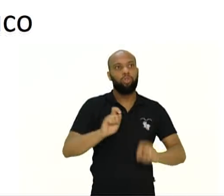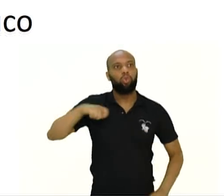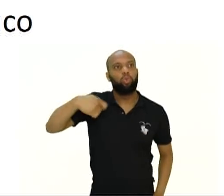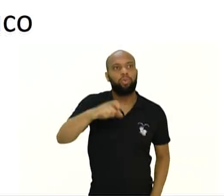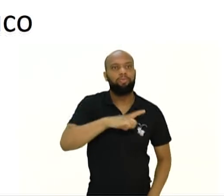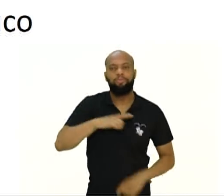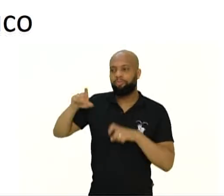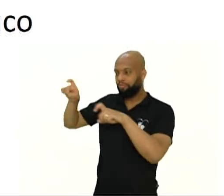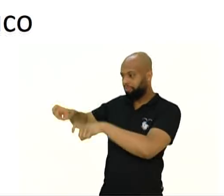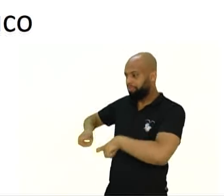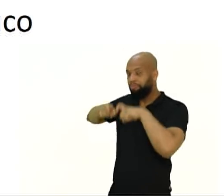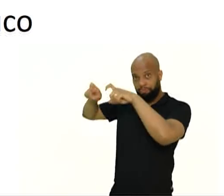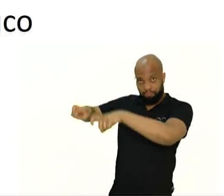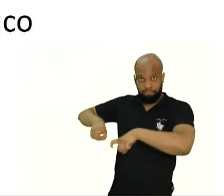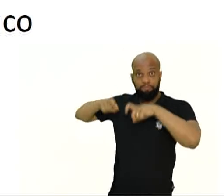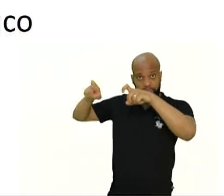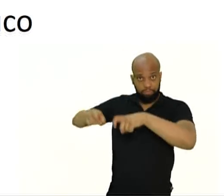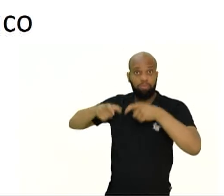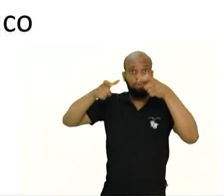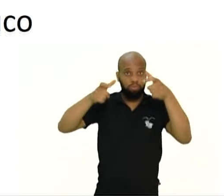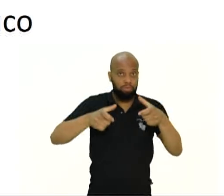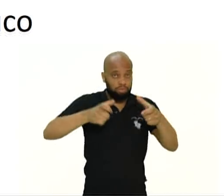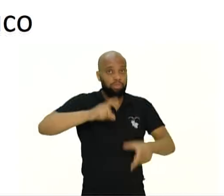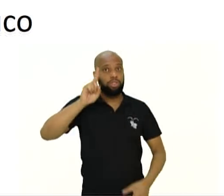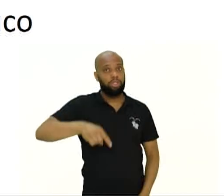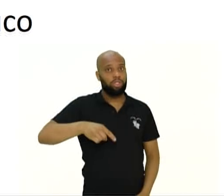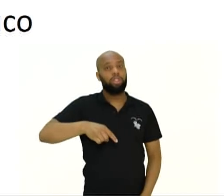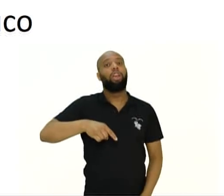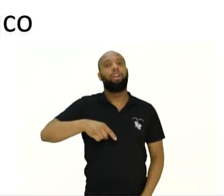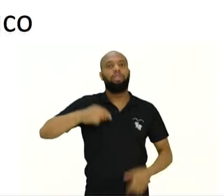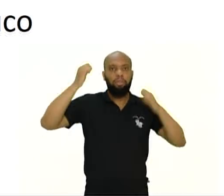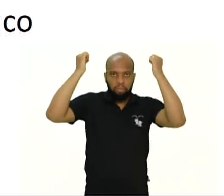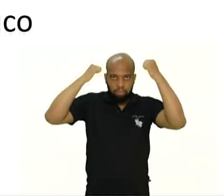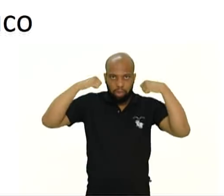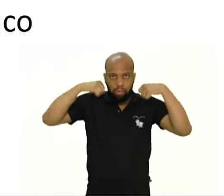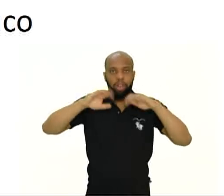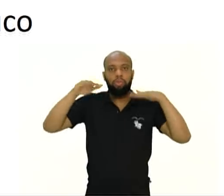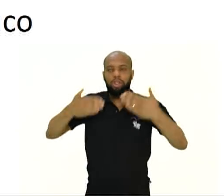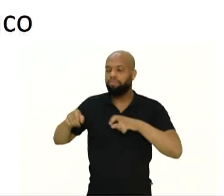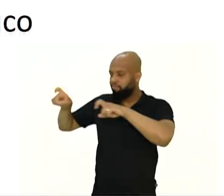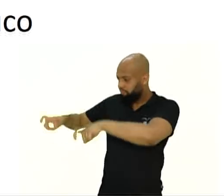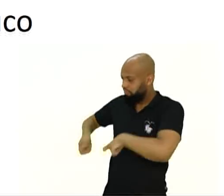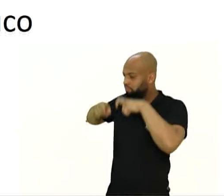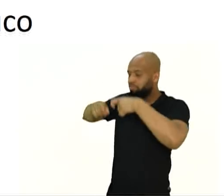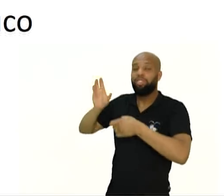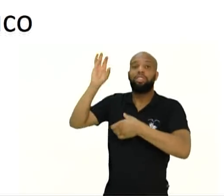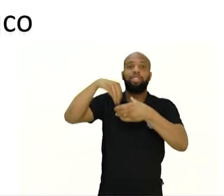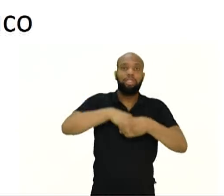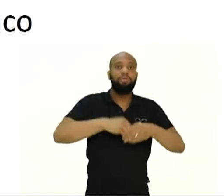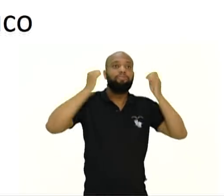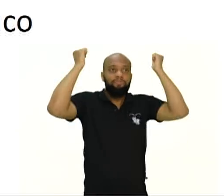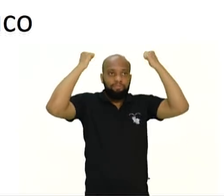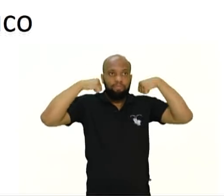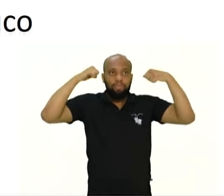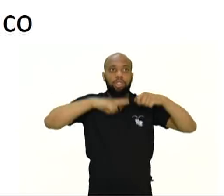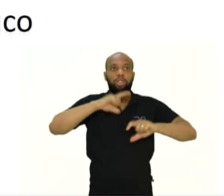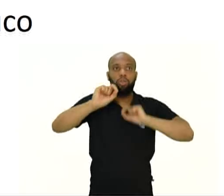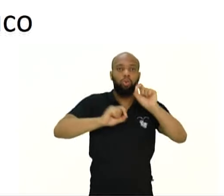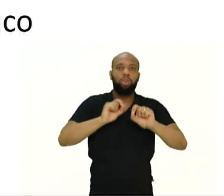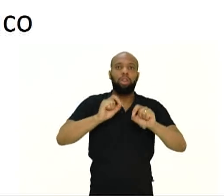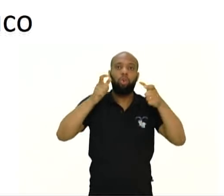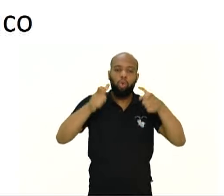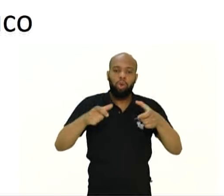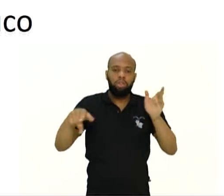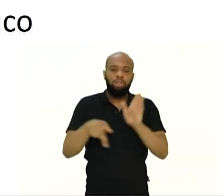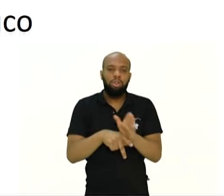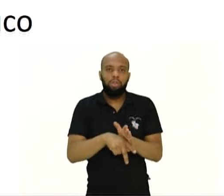pouquinho sobre a agropecuária lá no México. Então, a agricultura no México, ela vai se concentrar no Planalto do